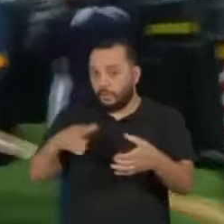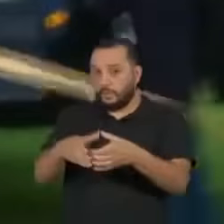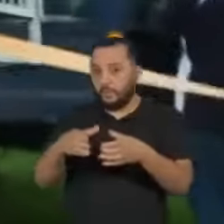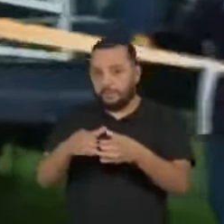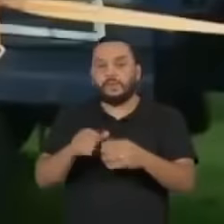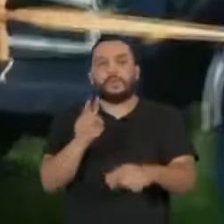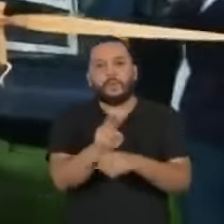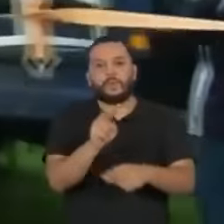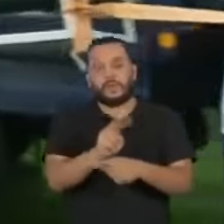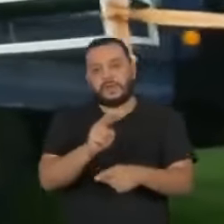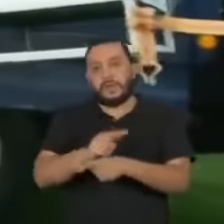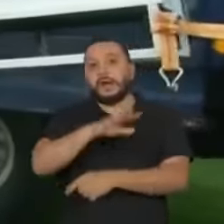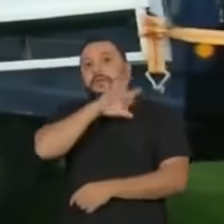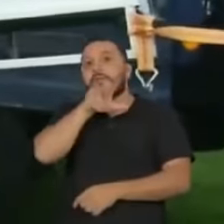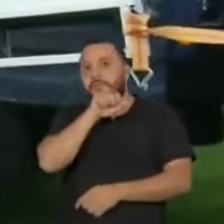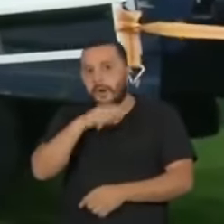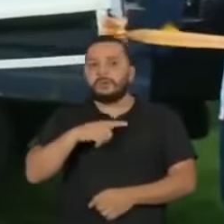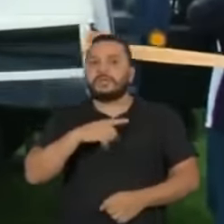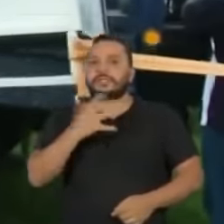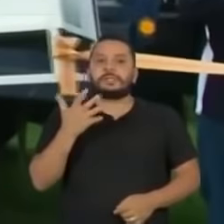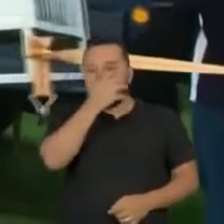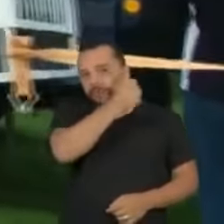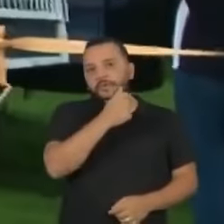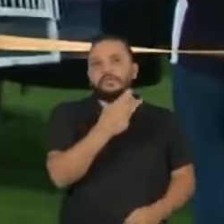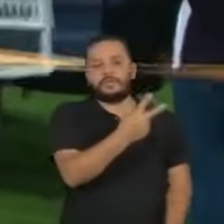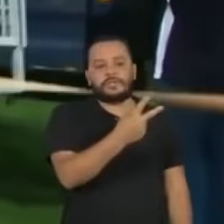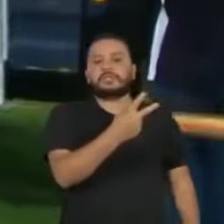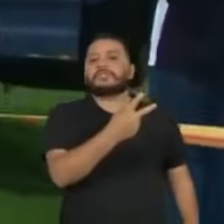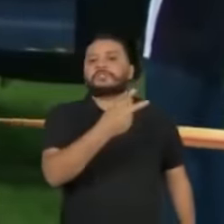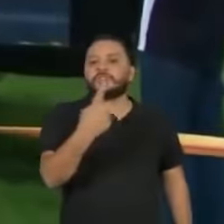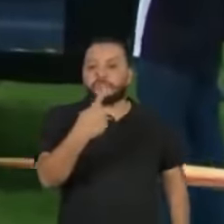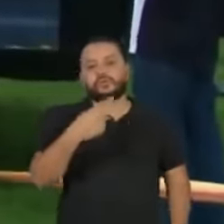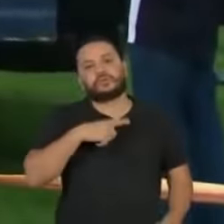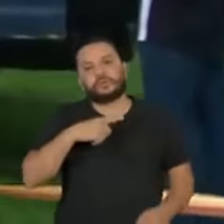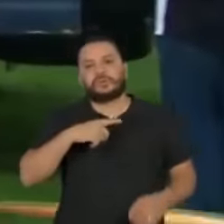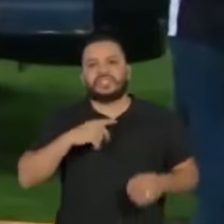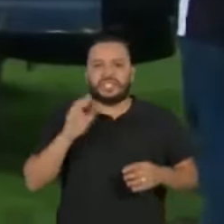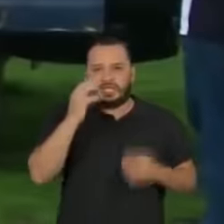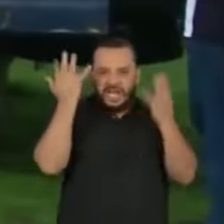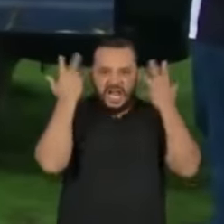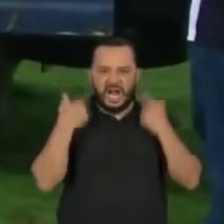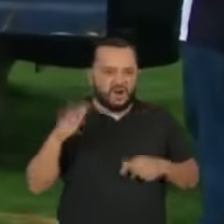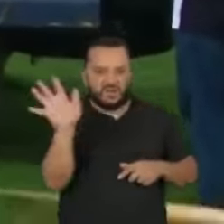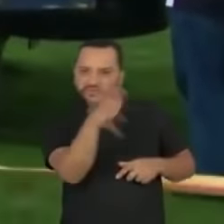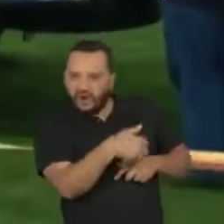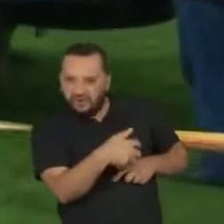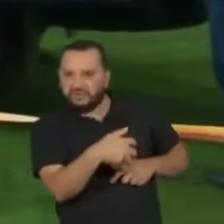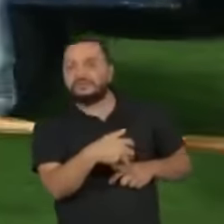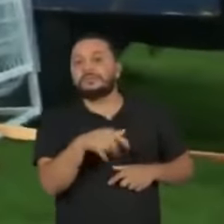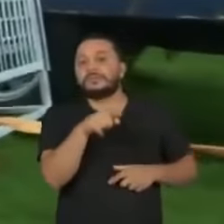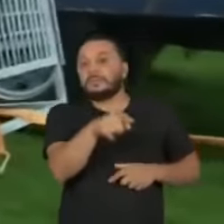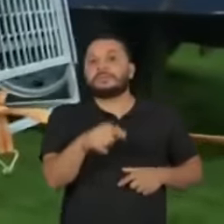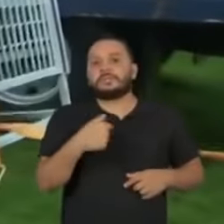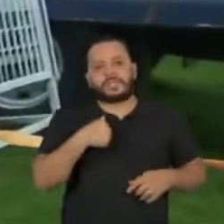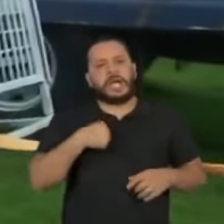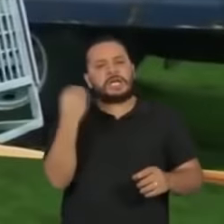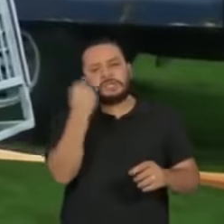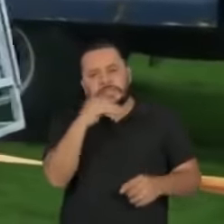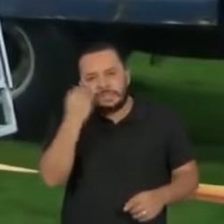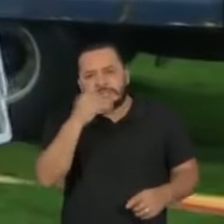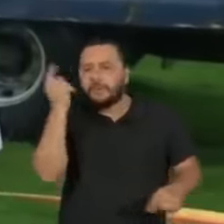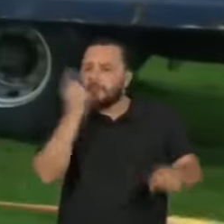animais resgatou 21 grandes felinos de circos na Guatemala após 1 ano e meio convencendo o governo a